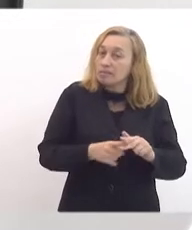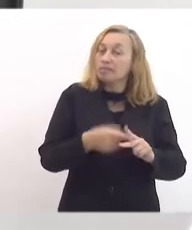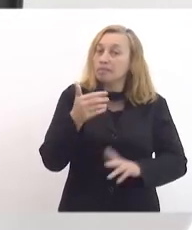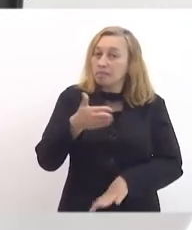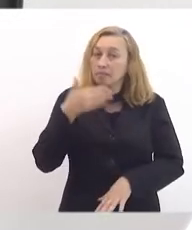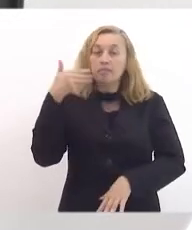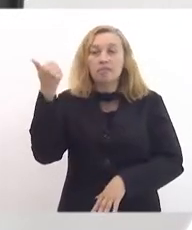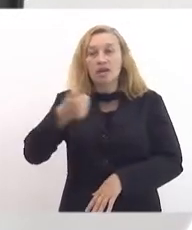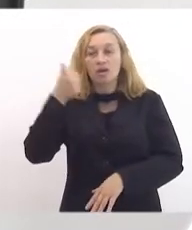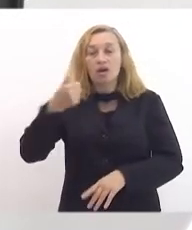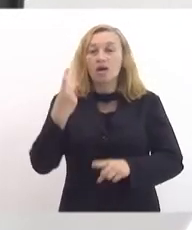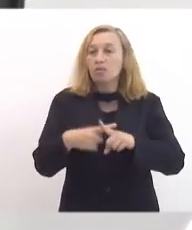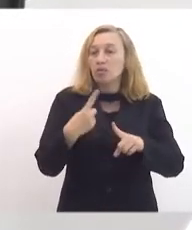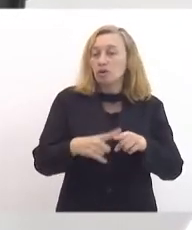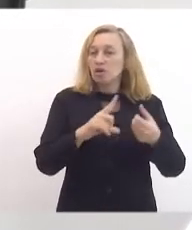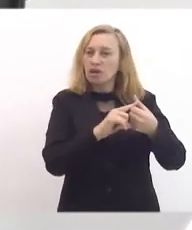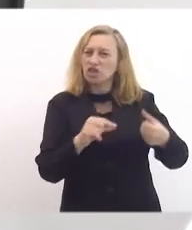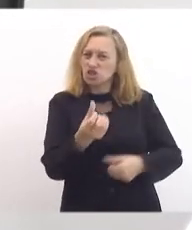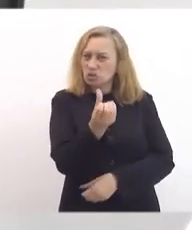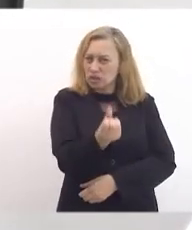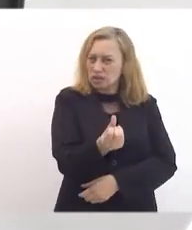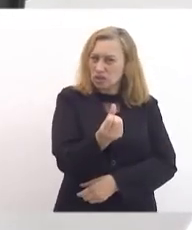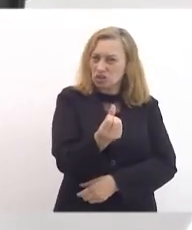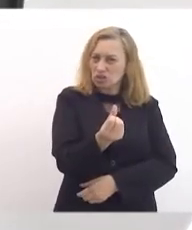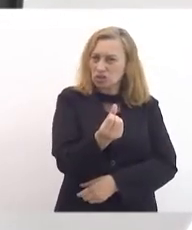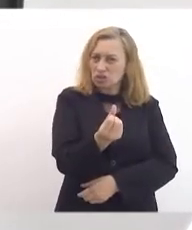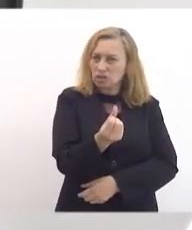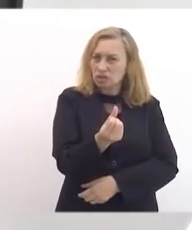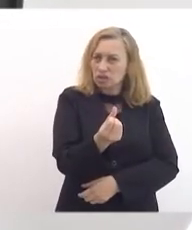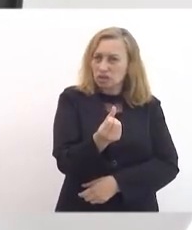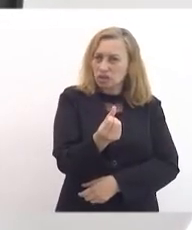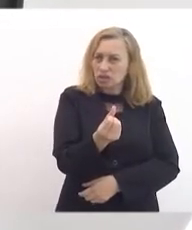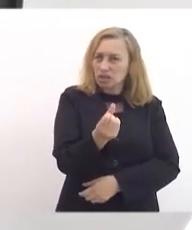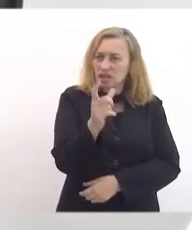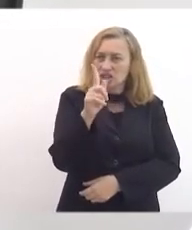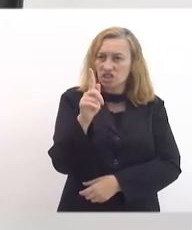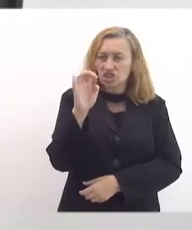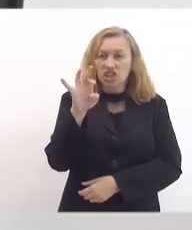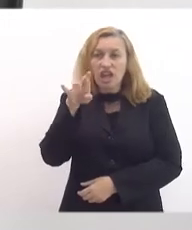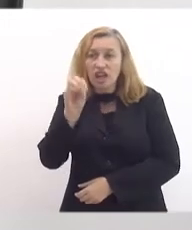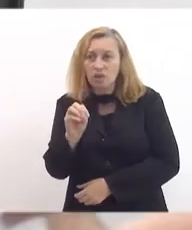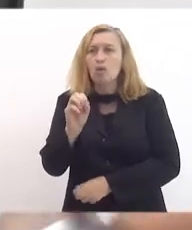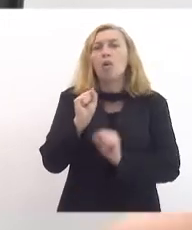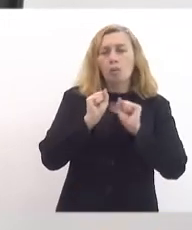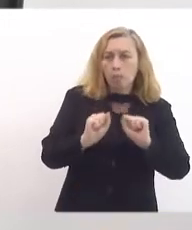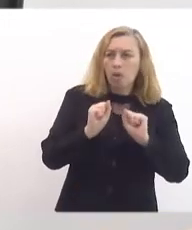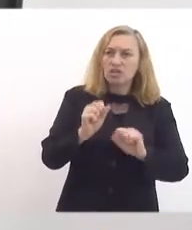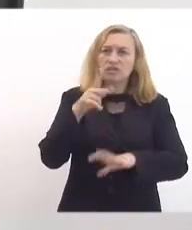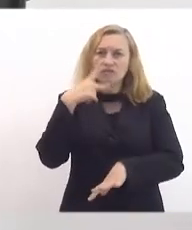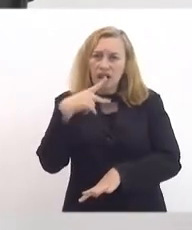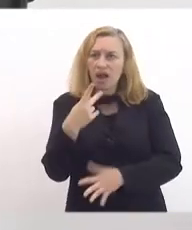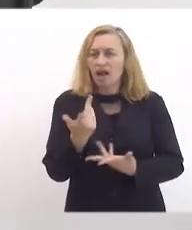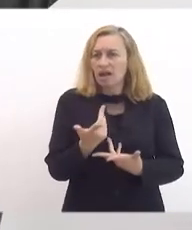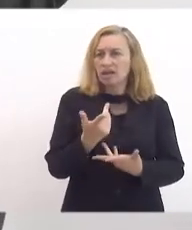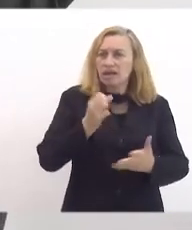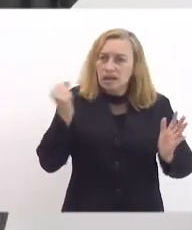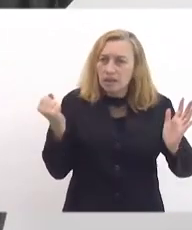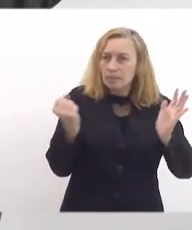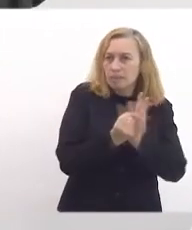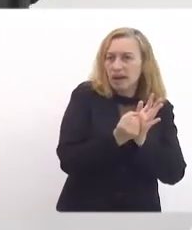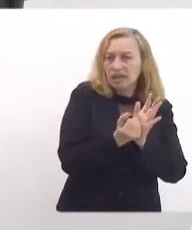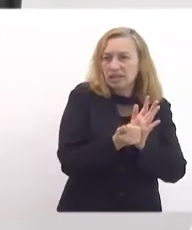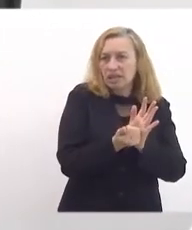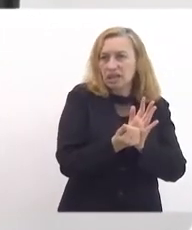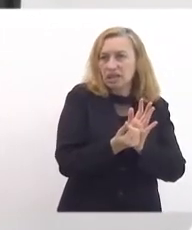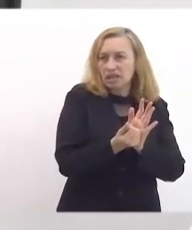porque a redação do artigo 6º é Janeiro É genérico você pode dizer impactei